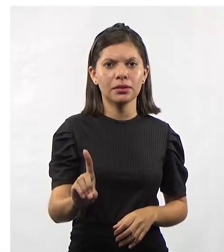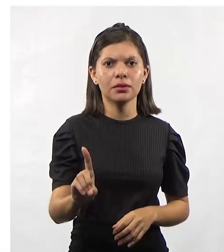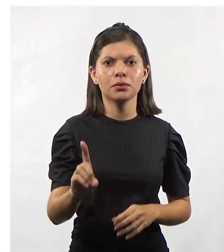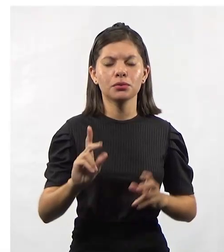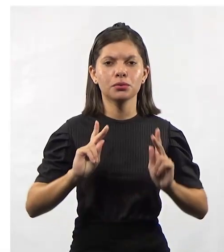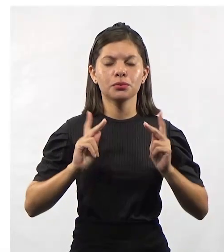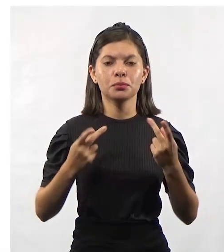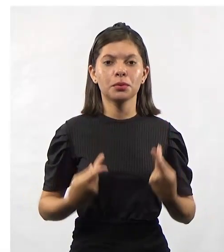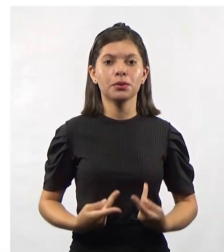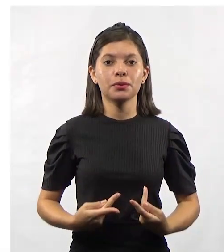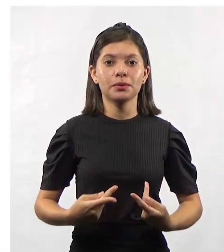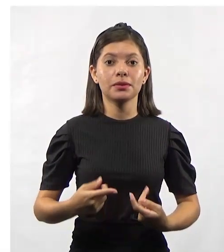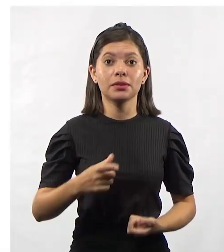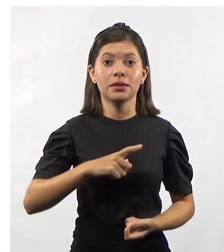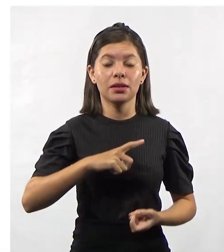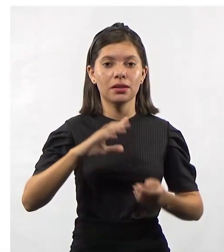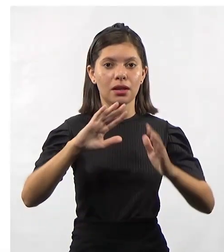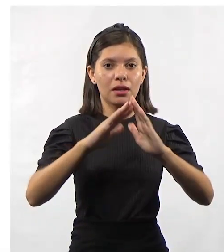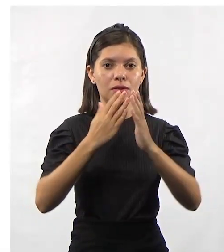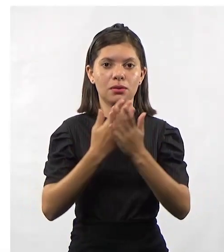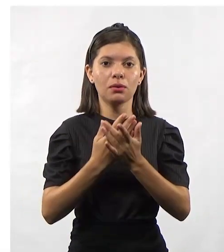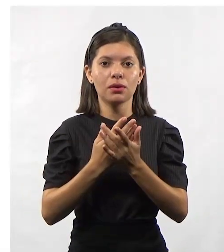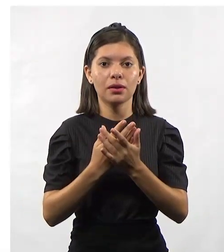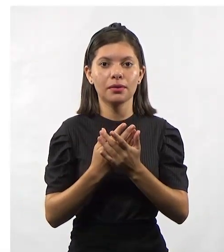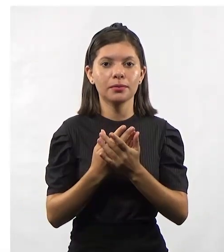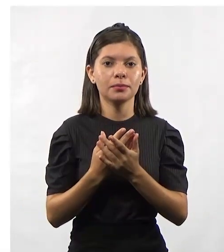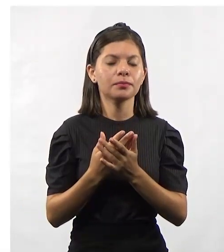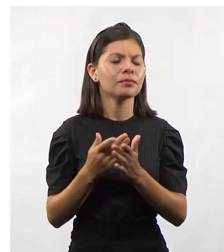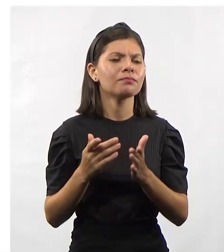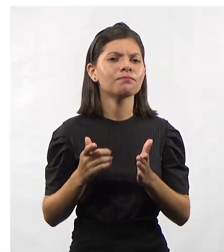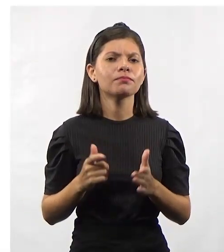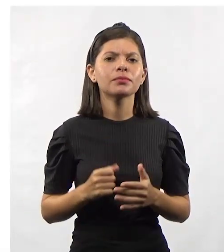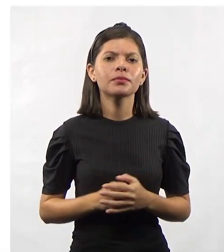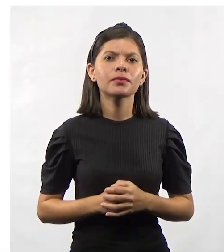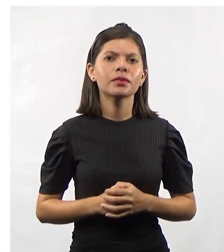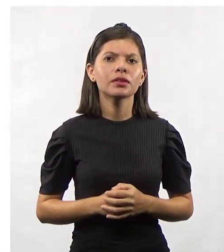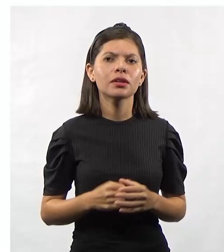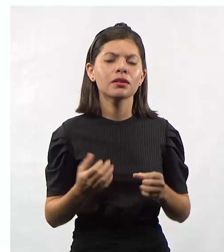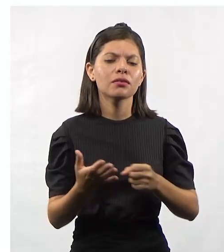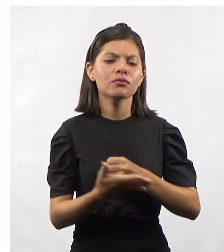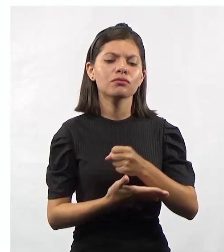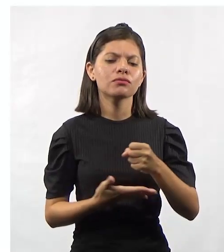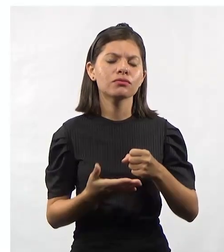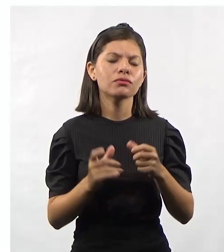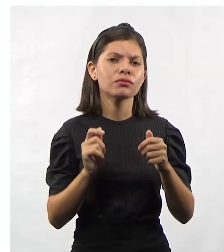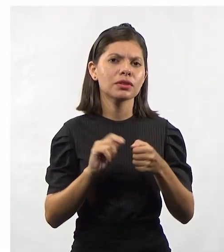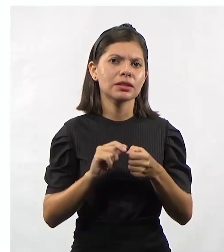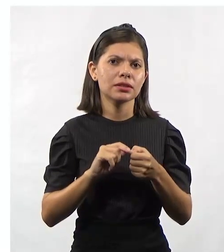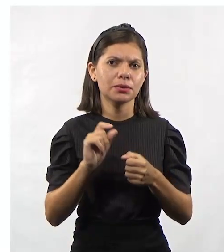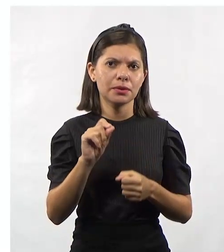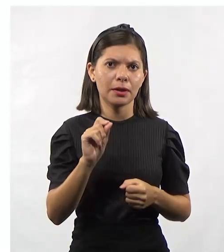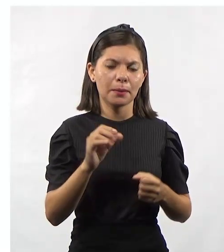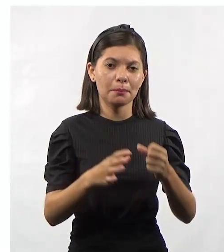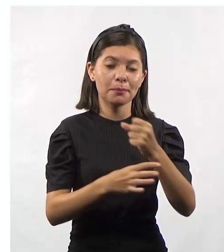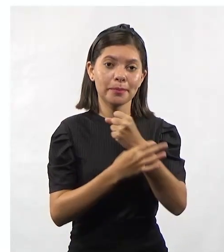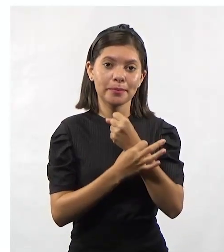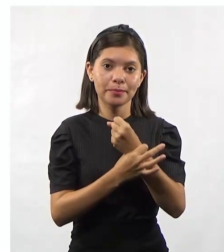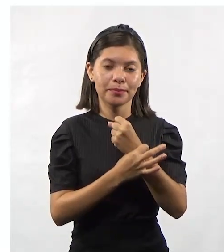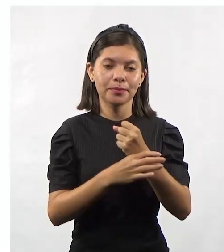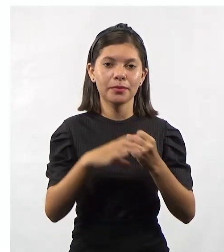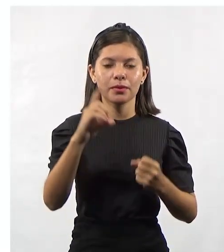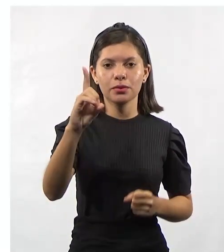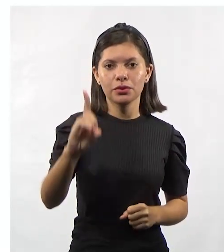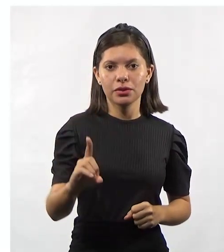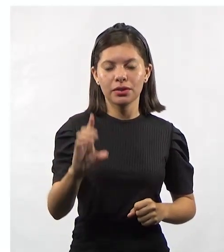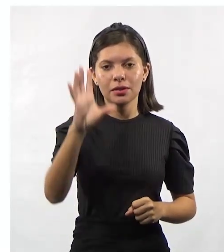nós temos a escola. E qual que é o papel da escola? Garantir o direito à